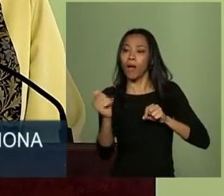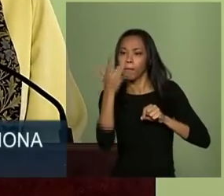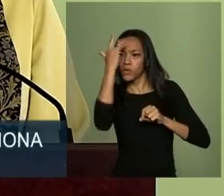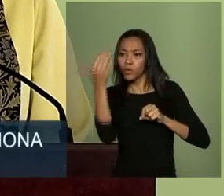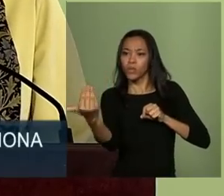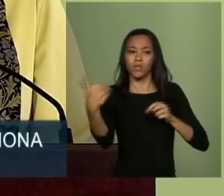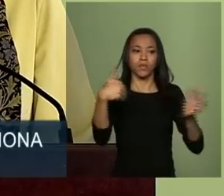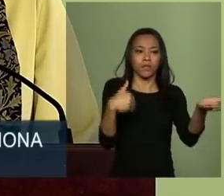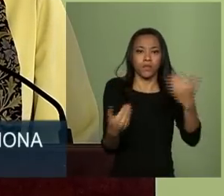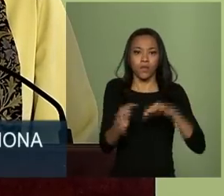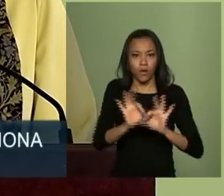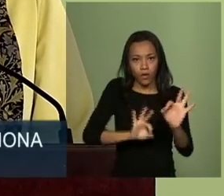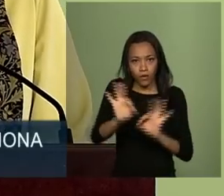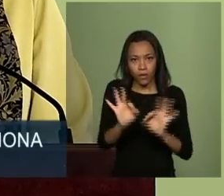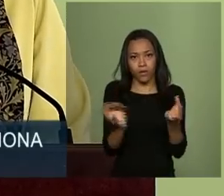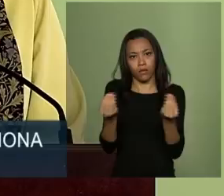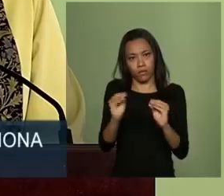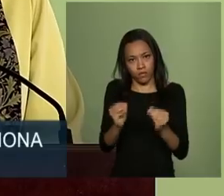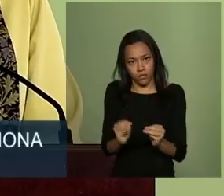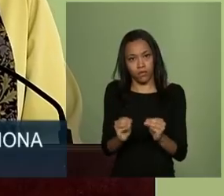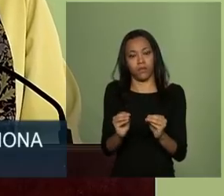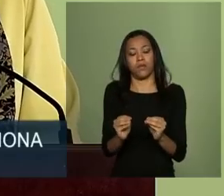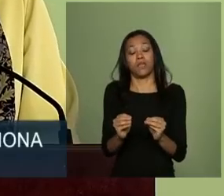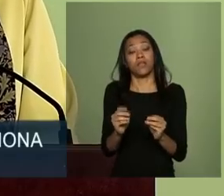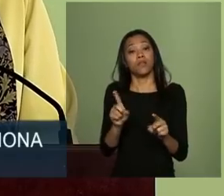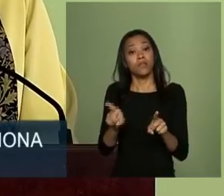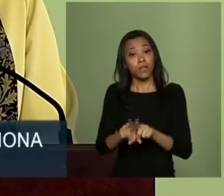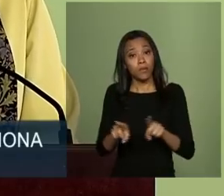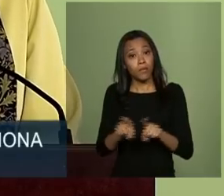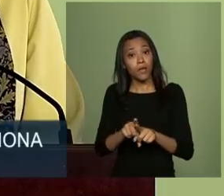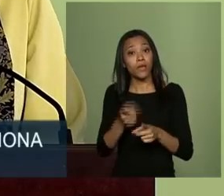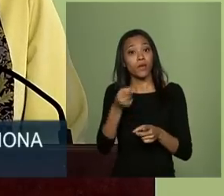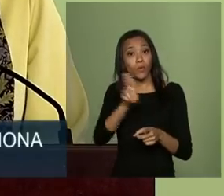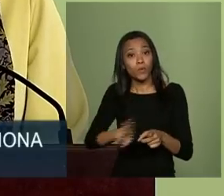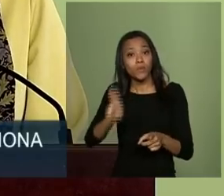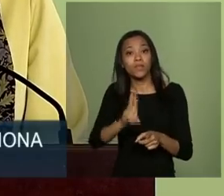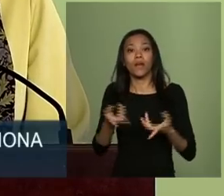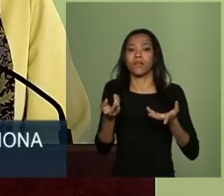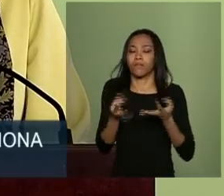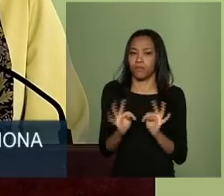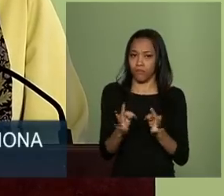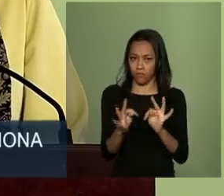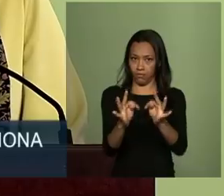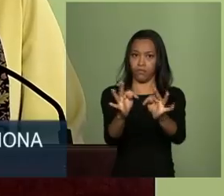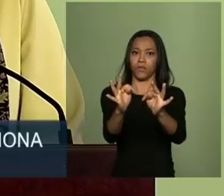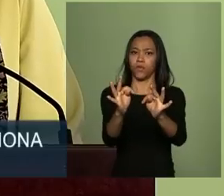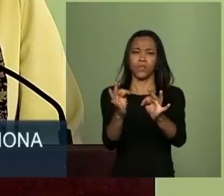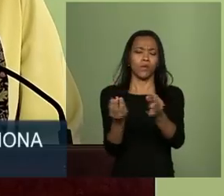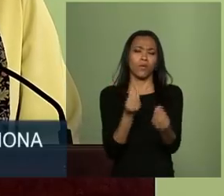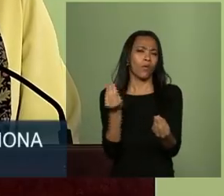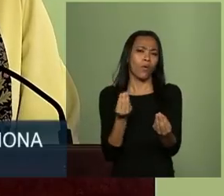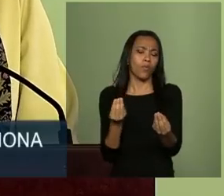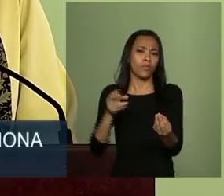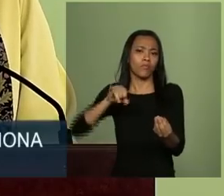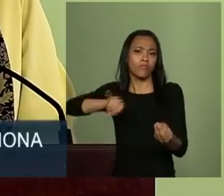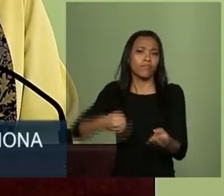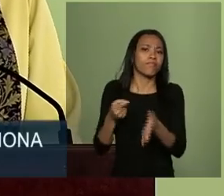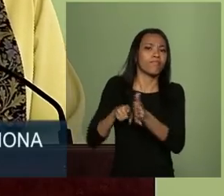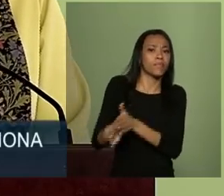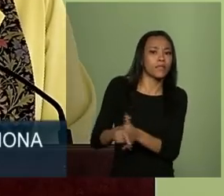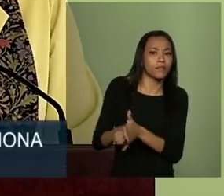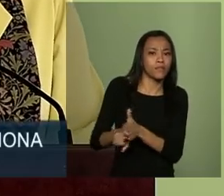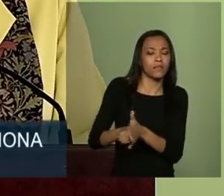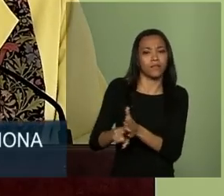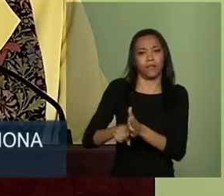nesse desenvolvimento e gerar inovação a partir de pesquisa em